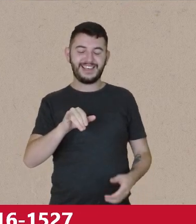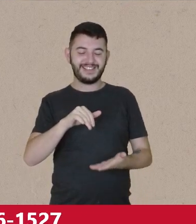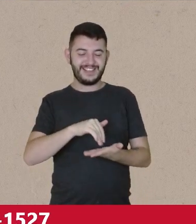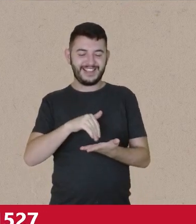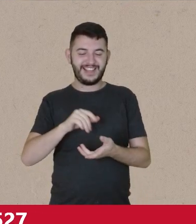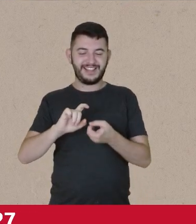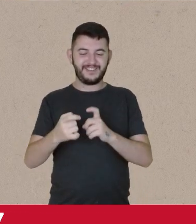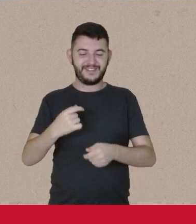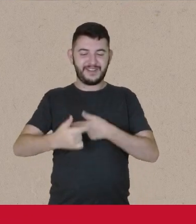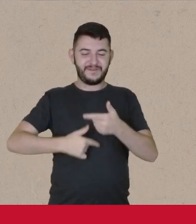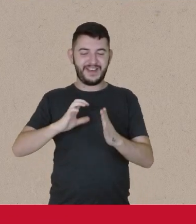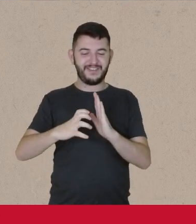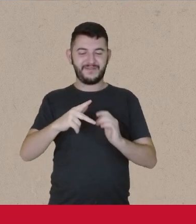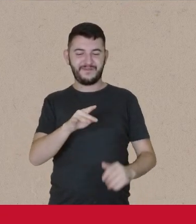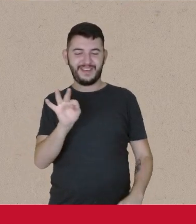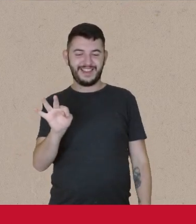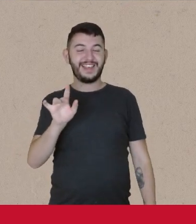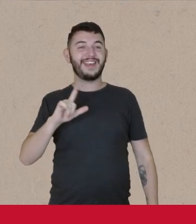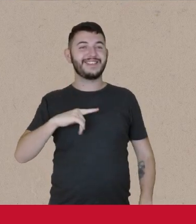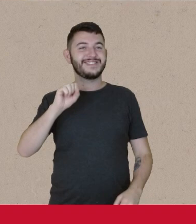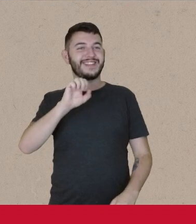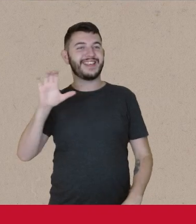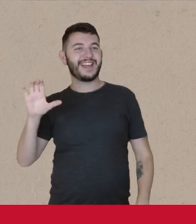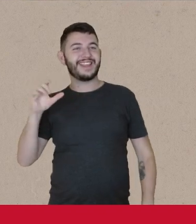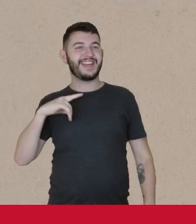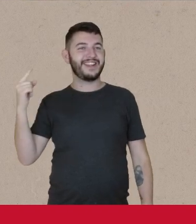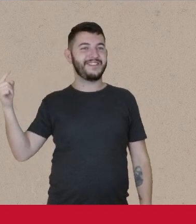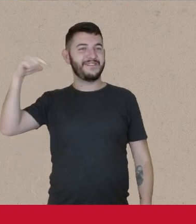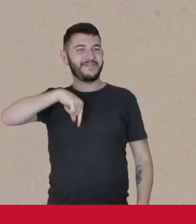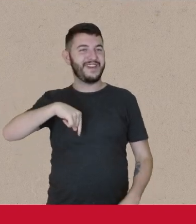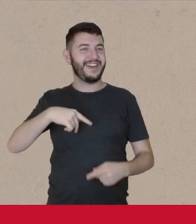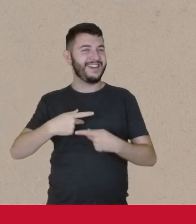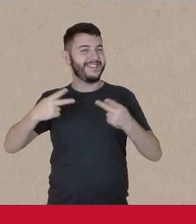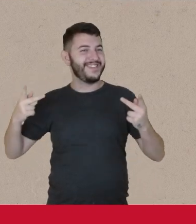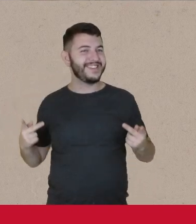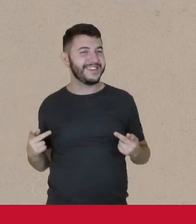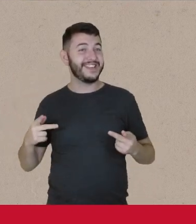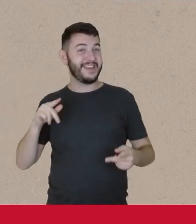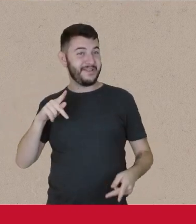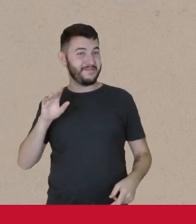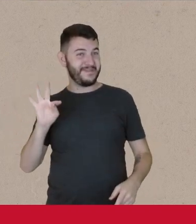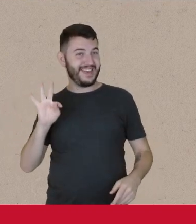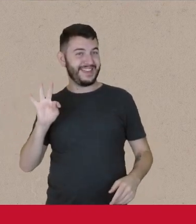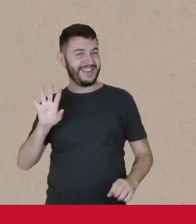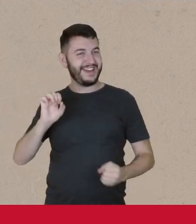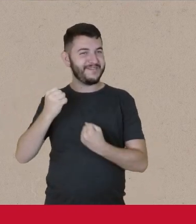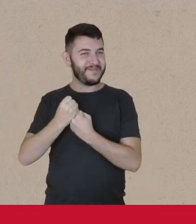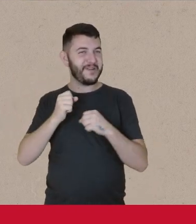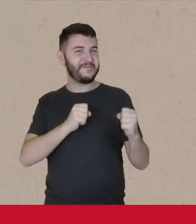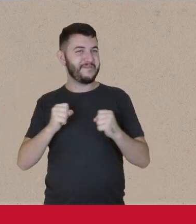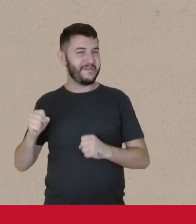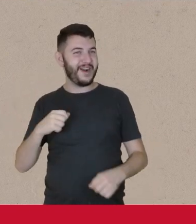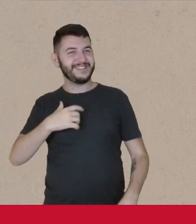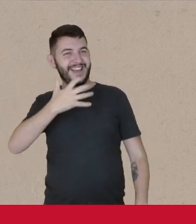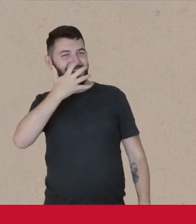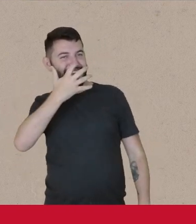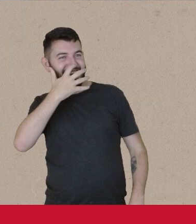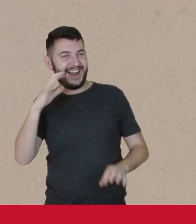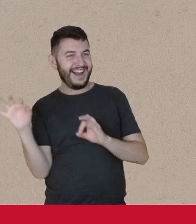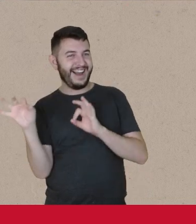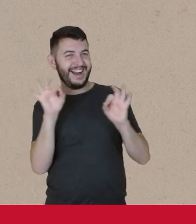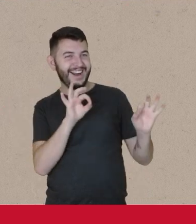executivo, trabalhou com ele em Salvati, e veio fazer uma visita. Então, como é petista, pode ficar sentado aqui ouvindo.